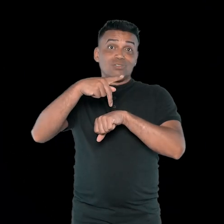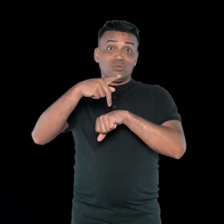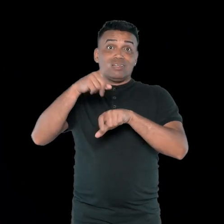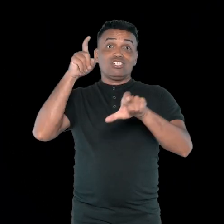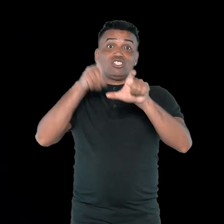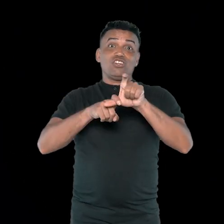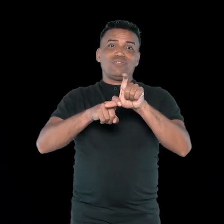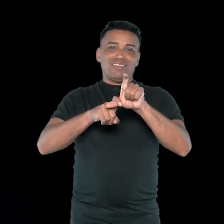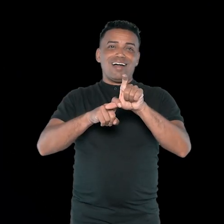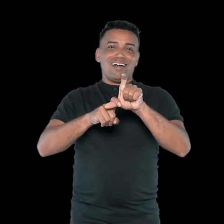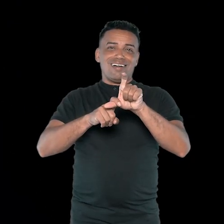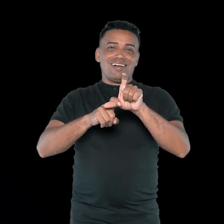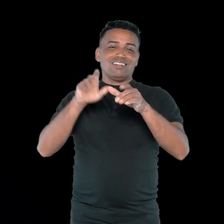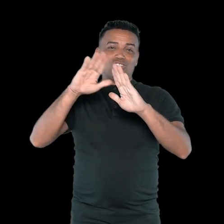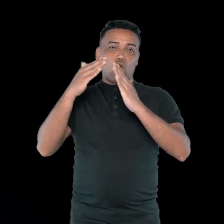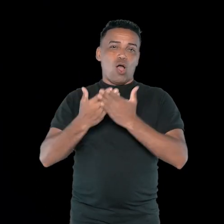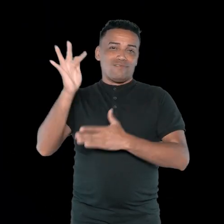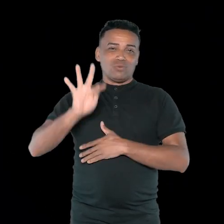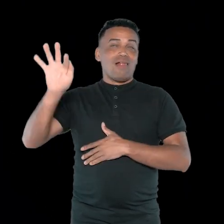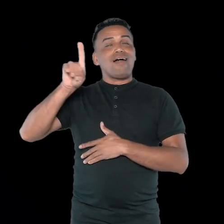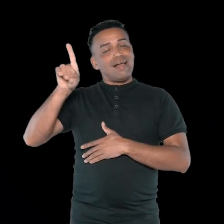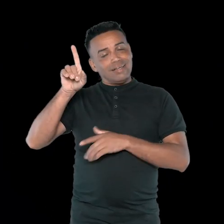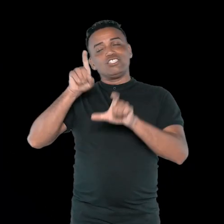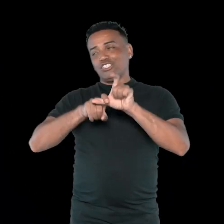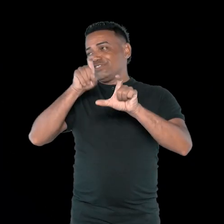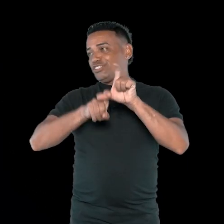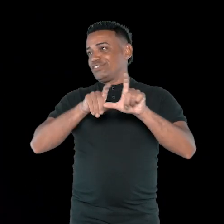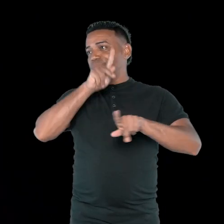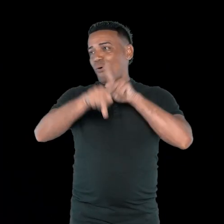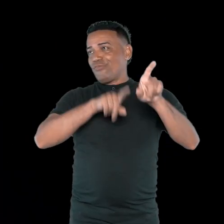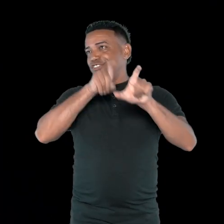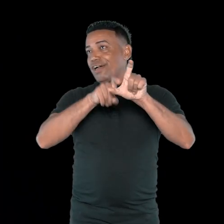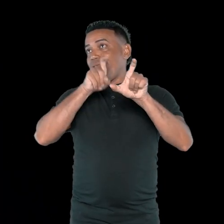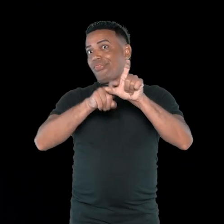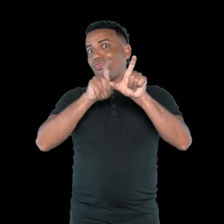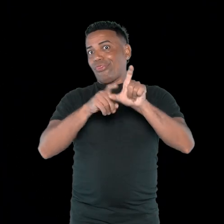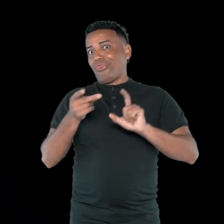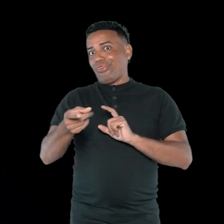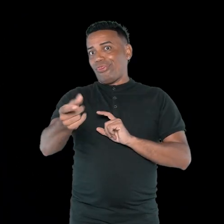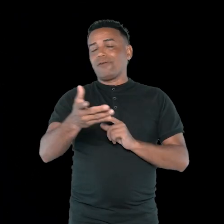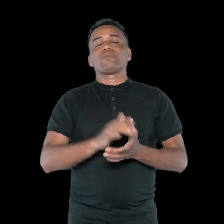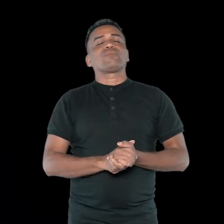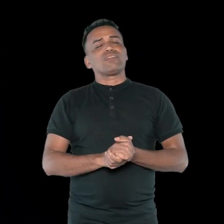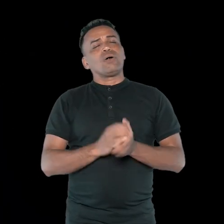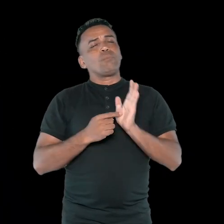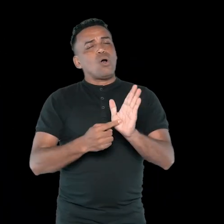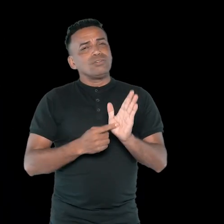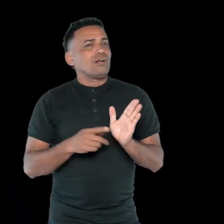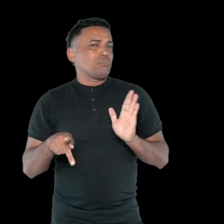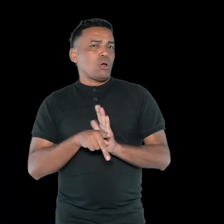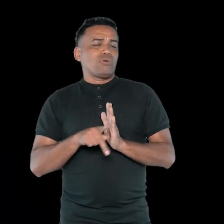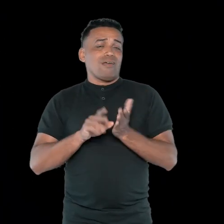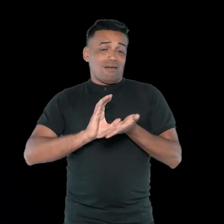população. Então, você vê também que é muito hipócrita e é muito facilmente revelado que existe um certo dinheiro que poderia estar sendo